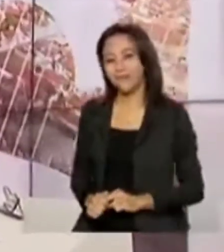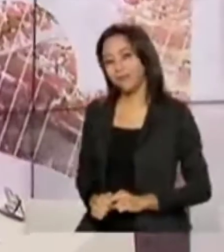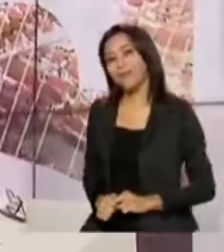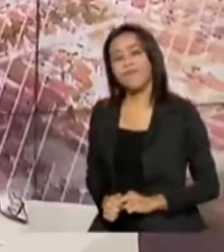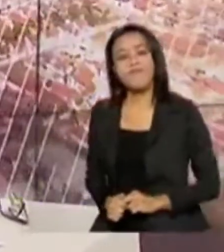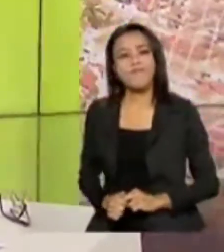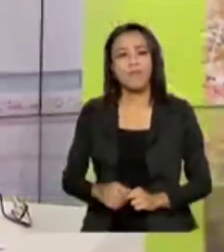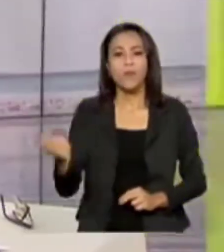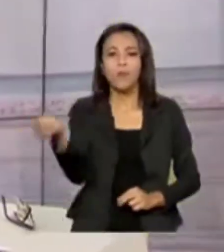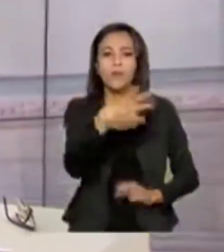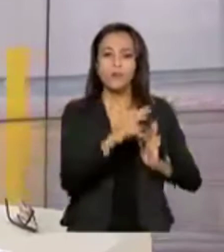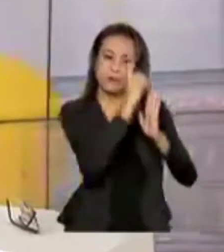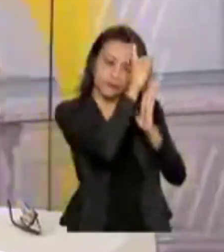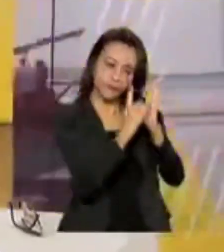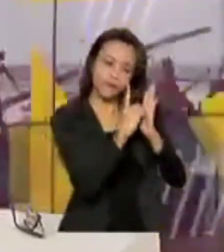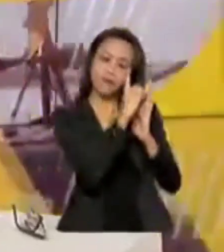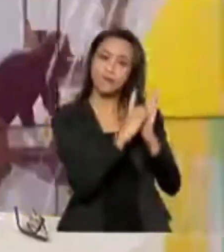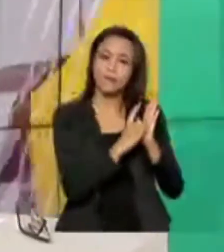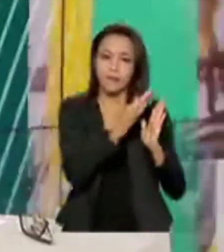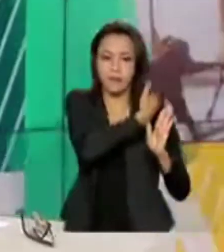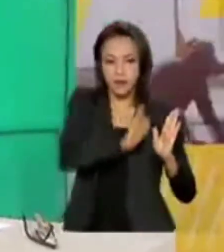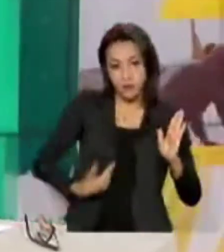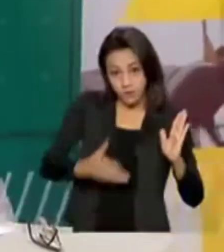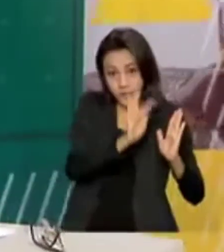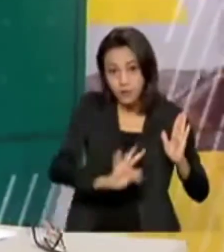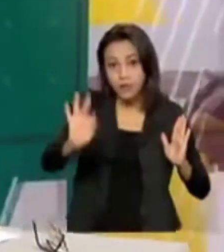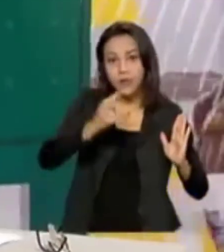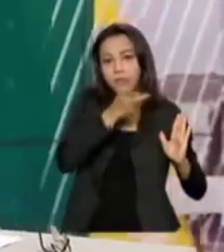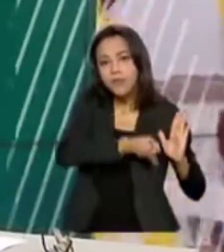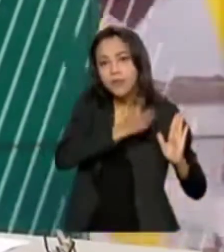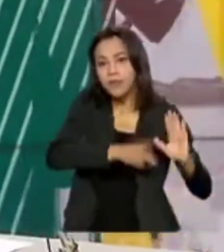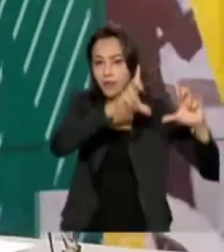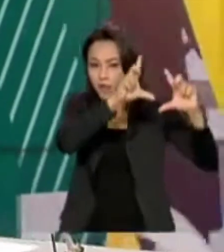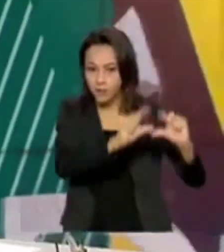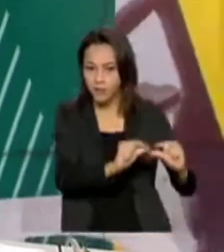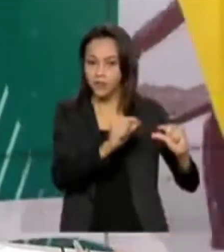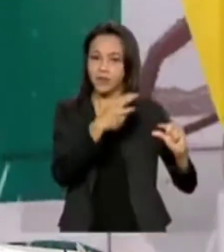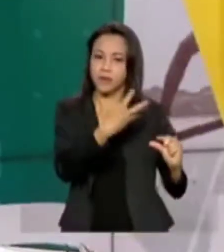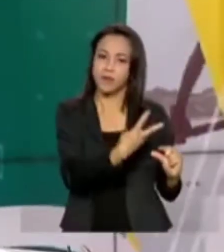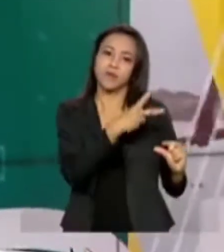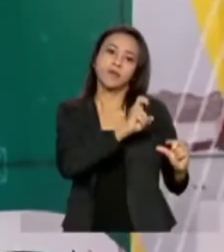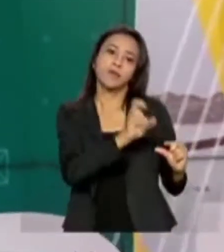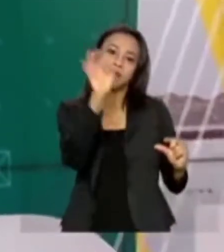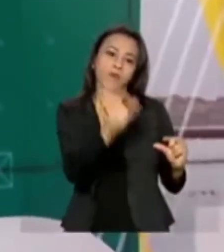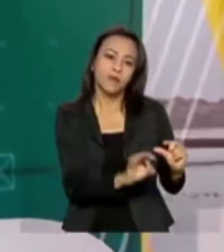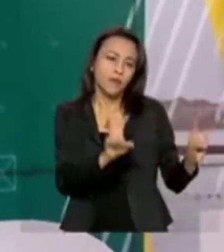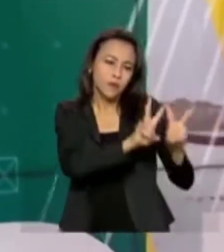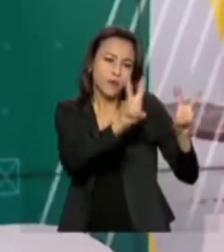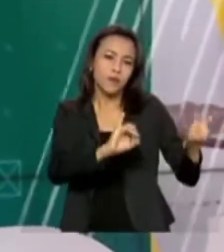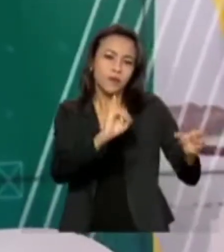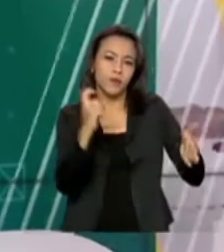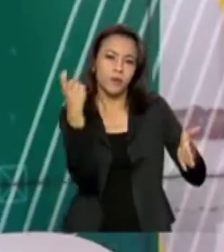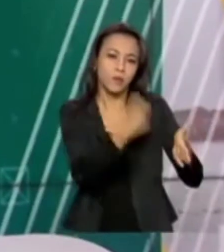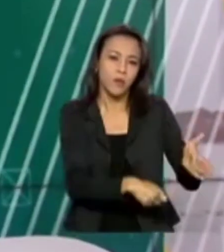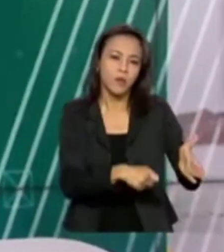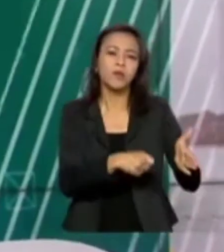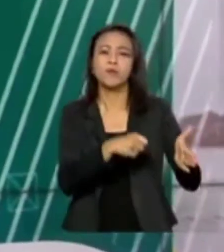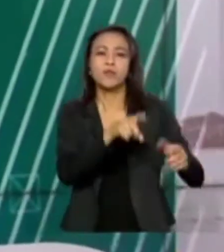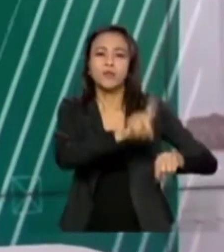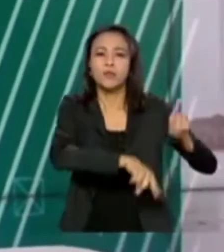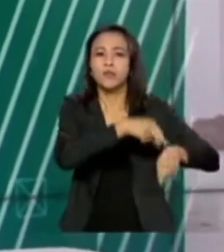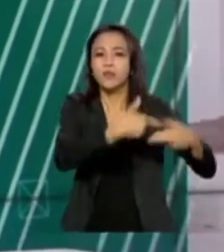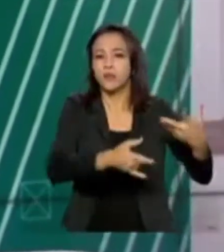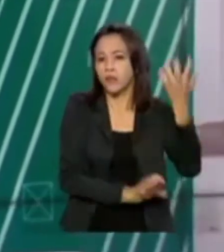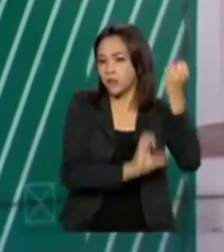novo decreto do governo federal mantém a redução de 35% no imposto sobre produtos